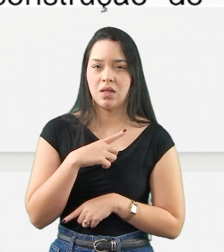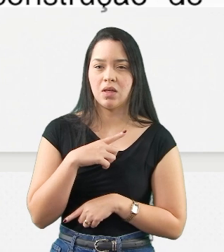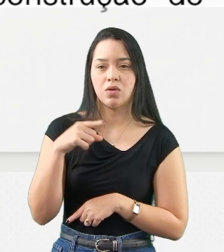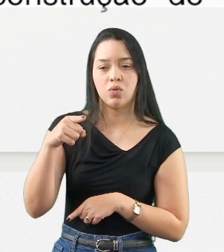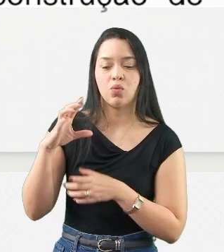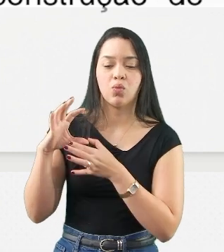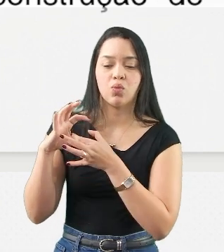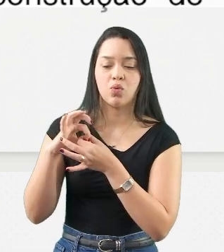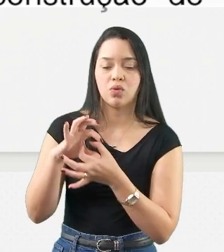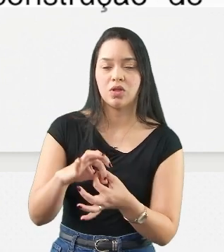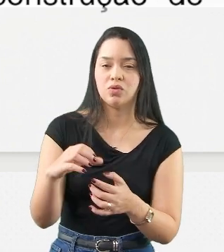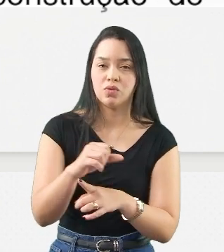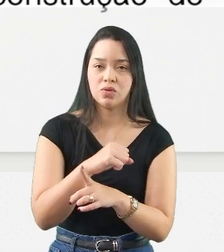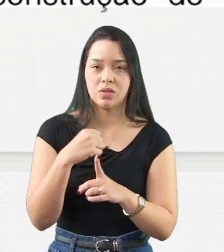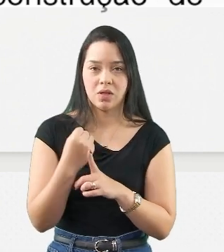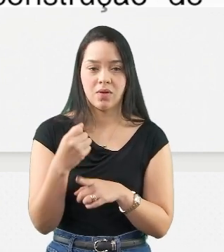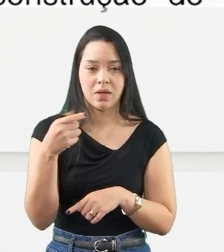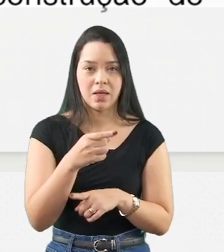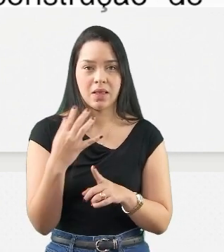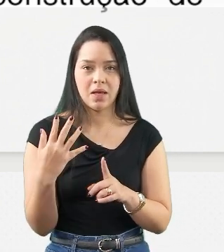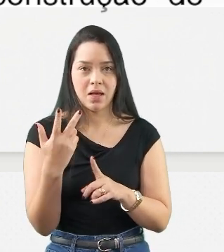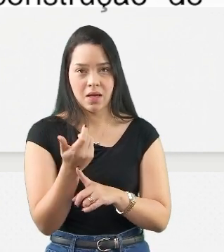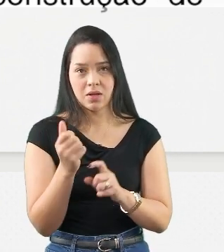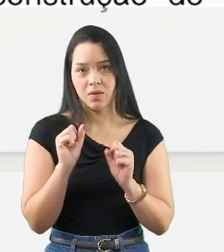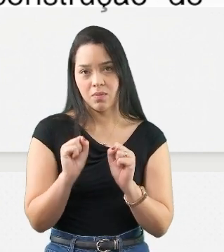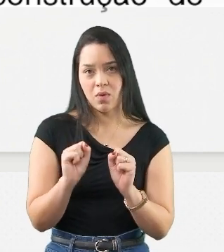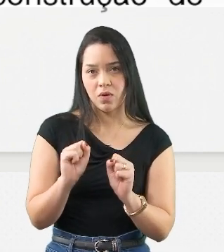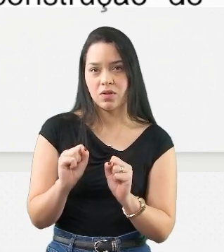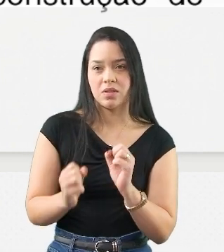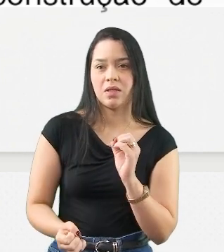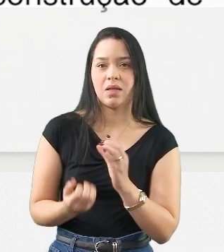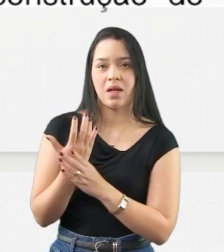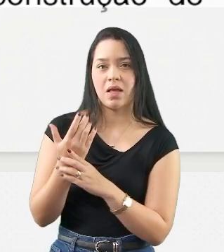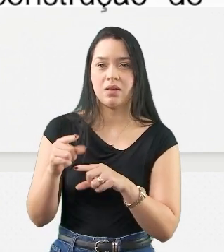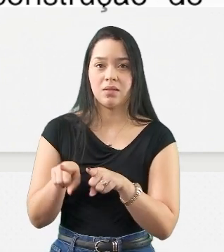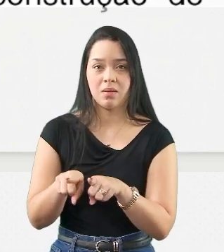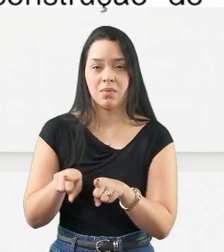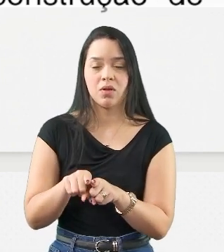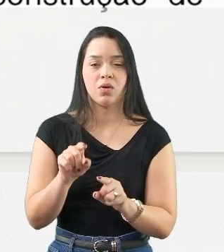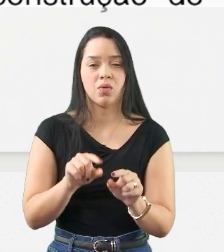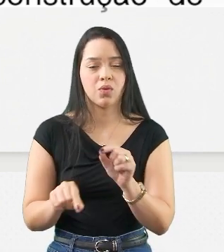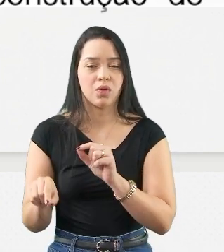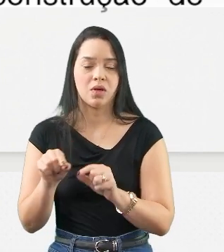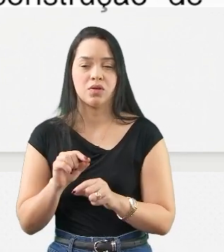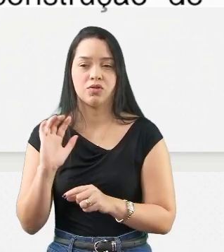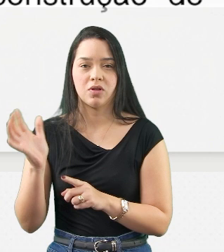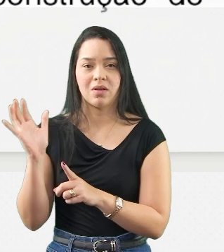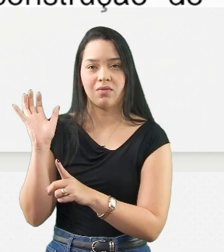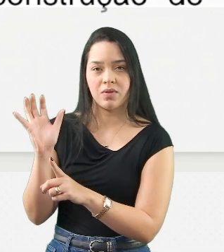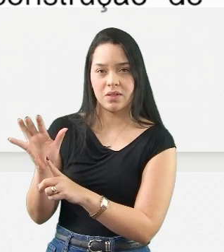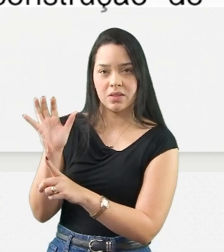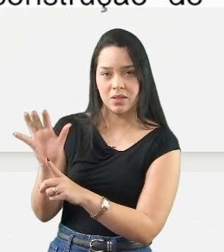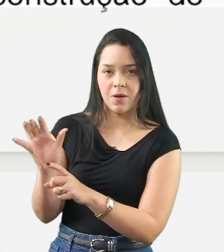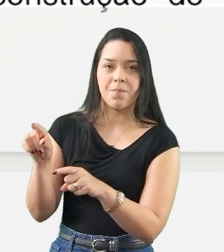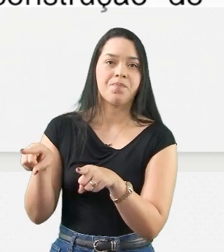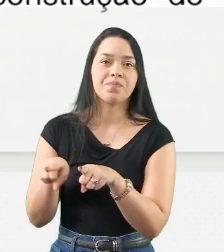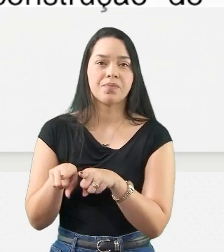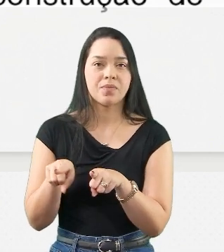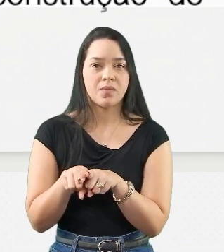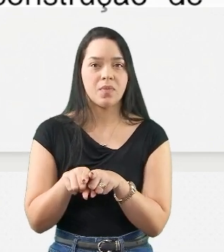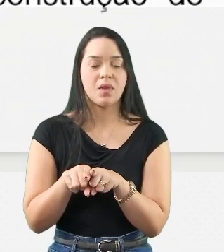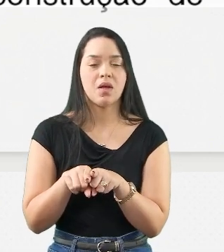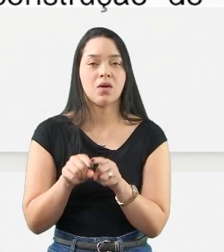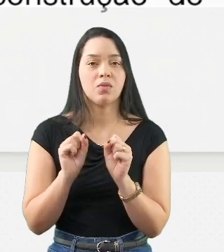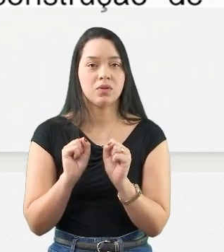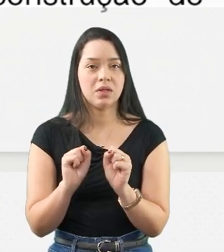contexto social em que aquela arte pode ter sido produzida e de alguma forma aquilo influencia o leitor